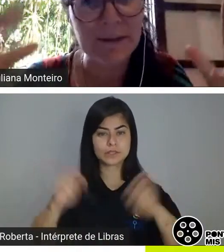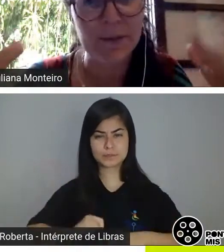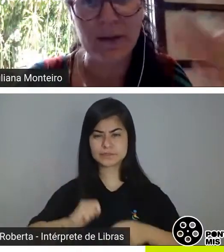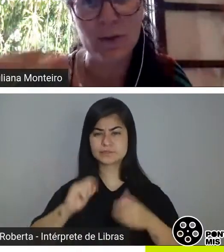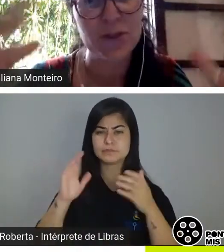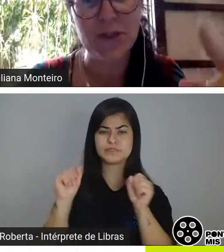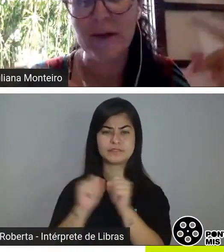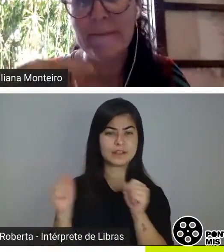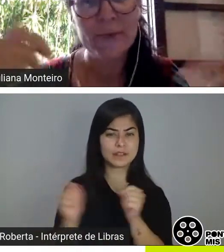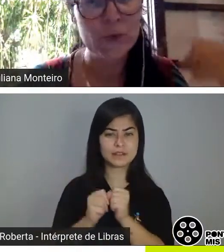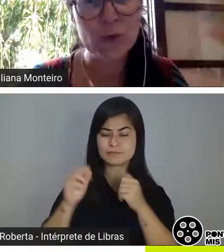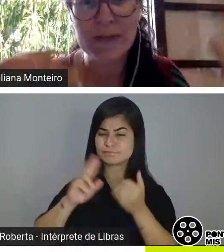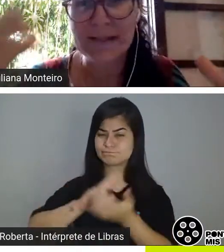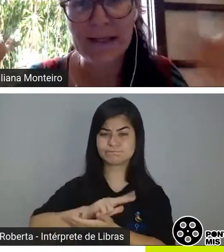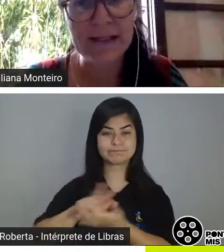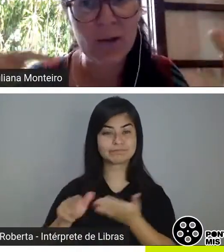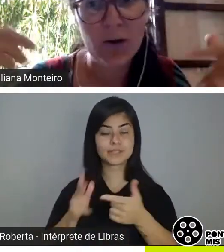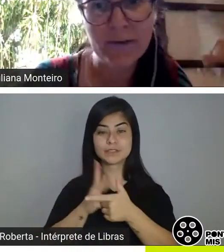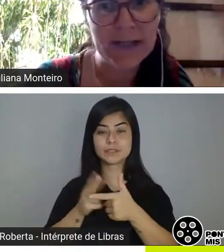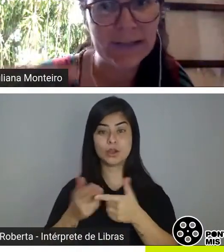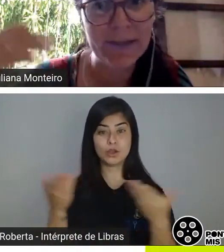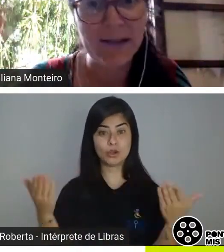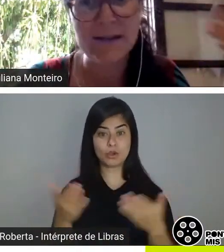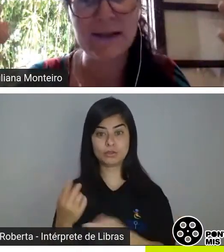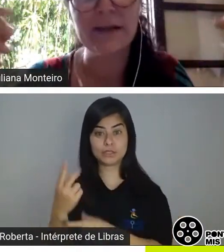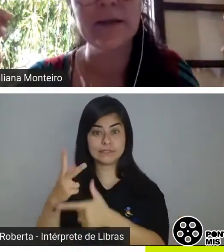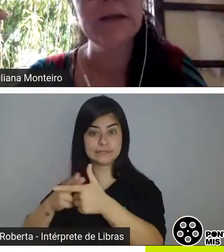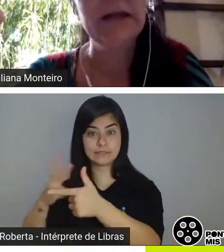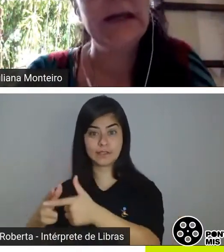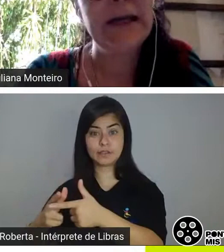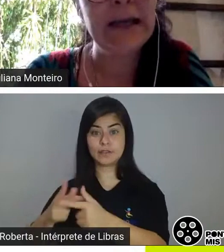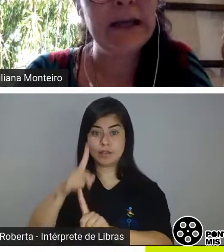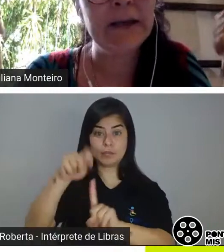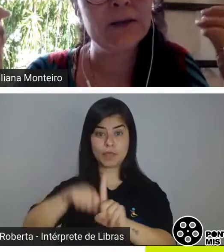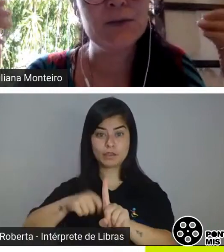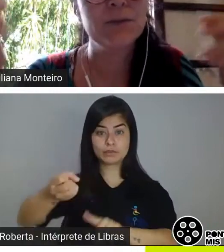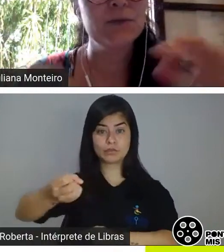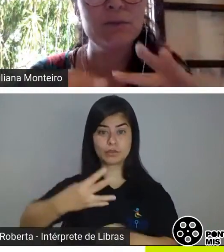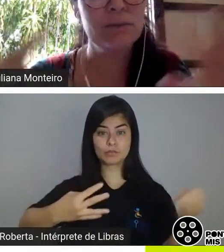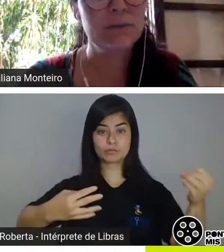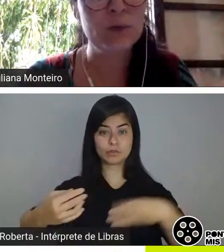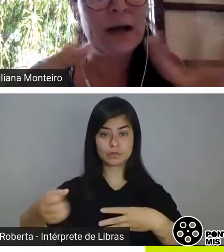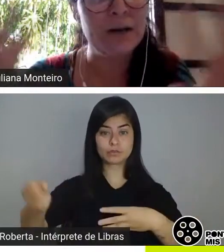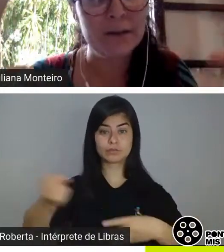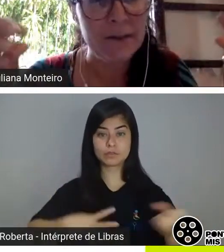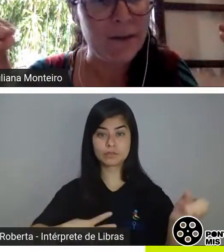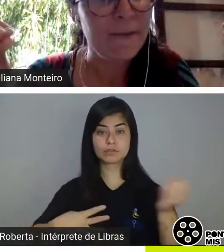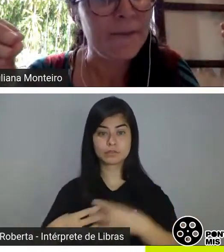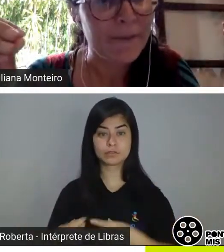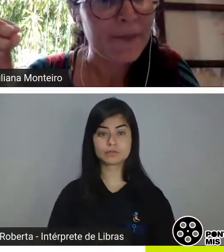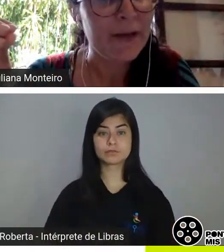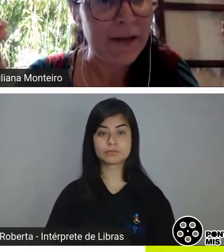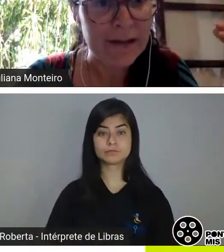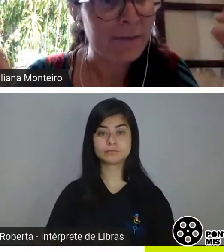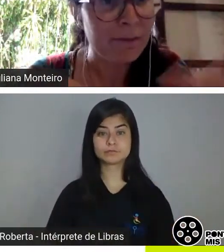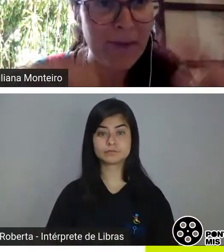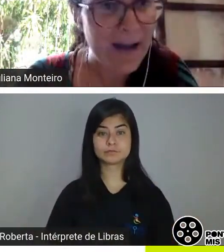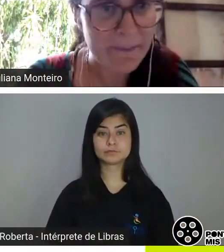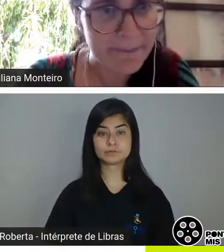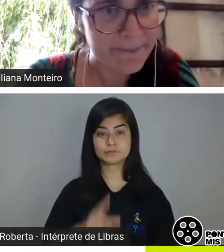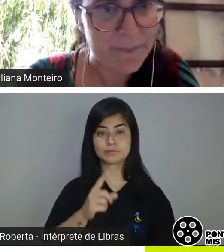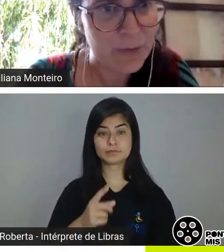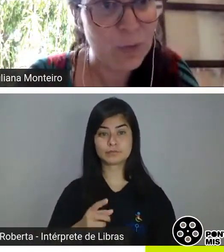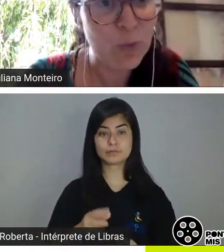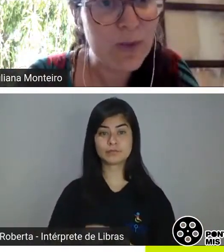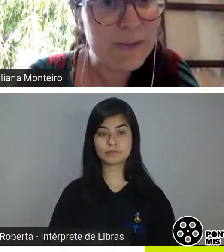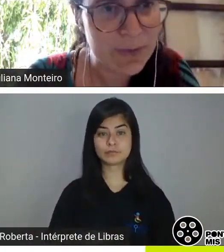séries, a capacidade de produzir séries, né, porque hoje surge uma série nova a cada mês, né. Uma série nova a cada mês?